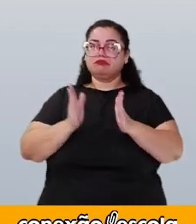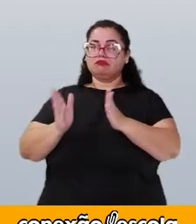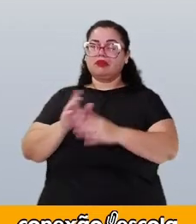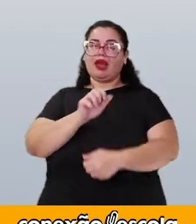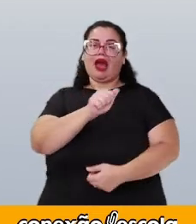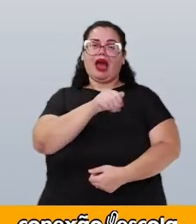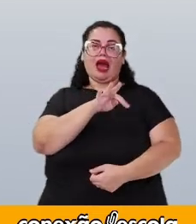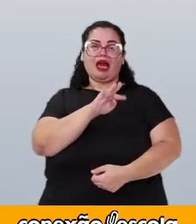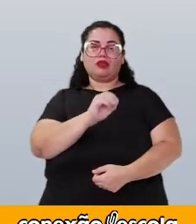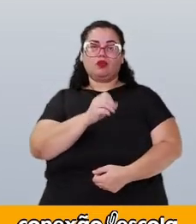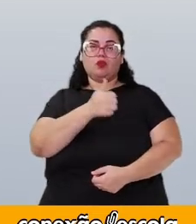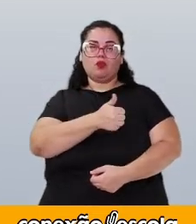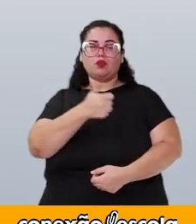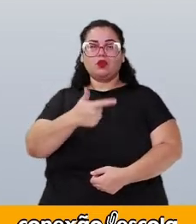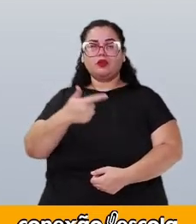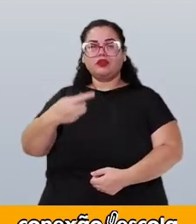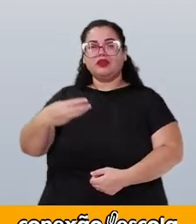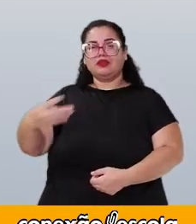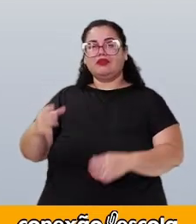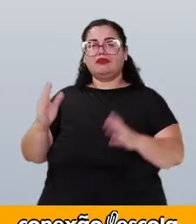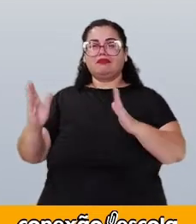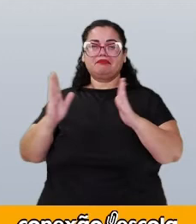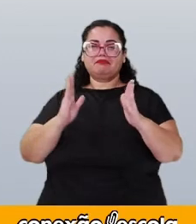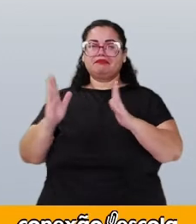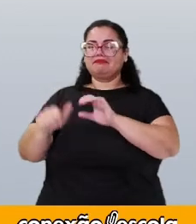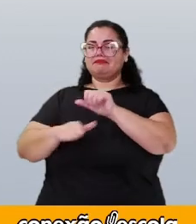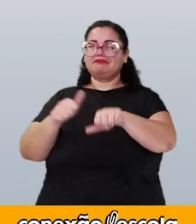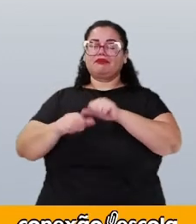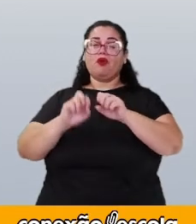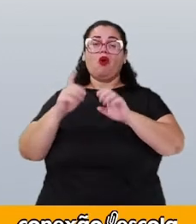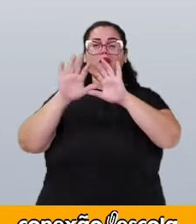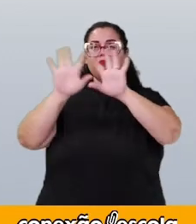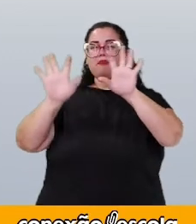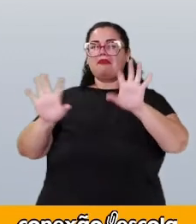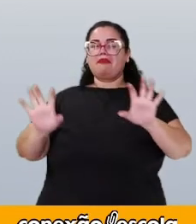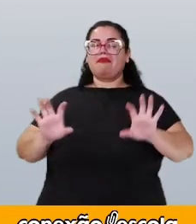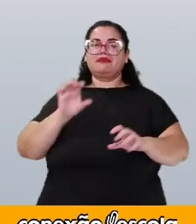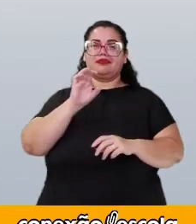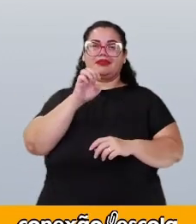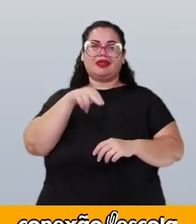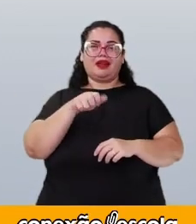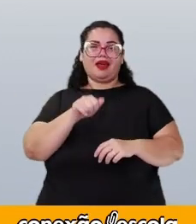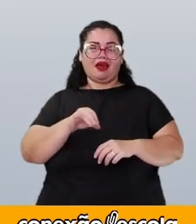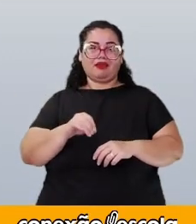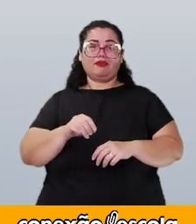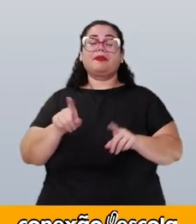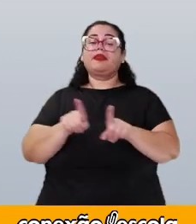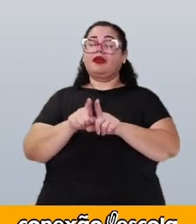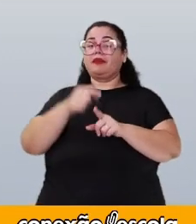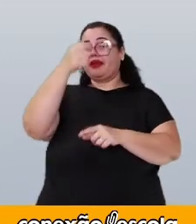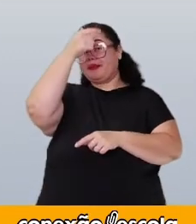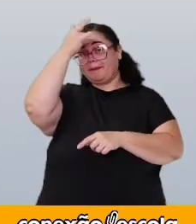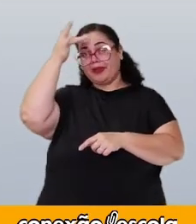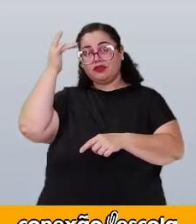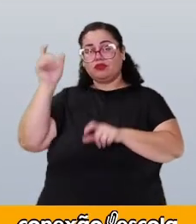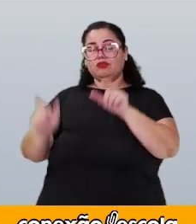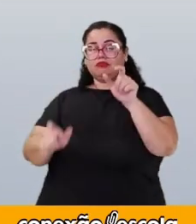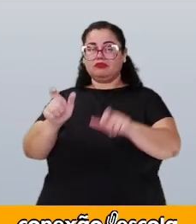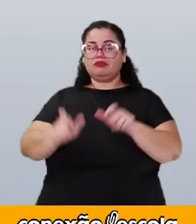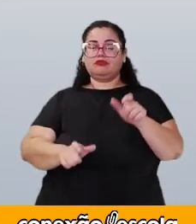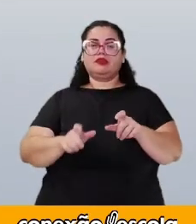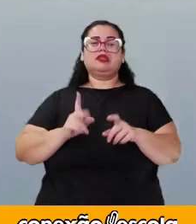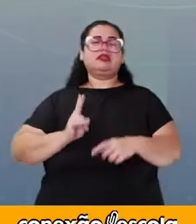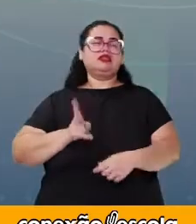as mudanças de ação, de cenário ou também dos personagens. E falando nelas, né, há um